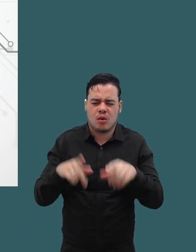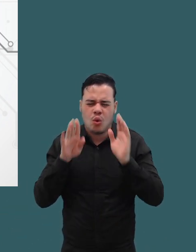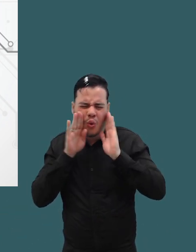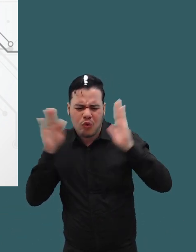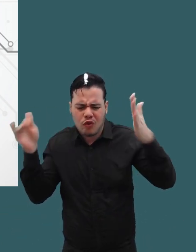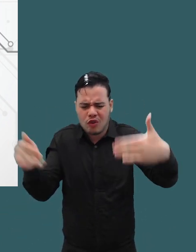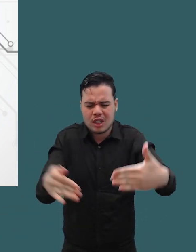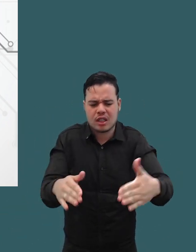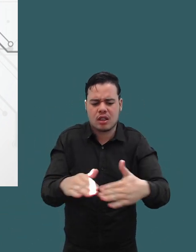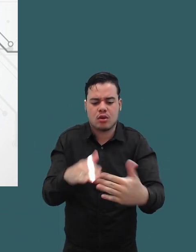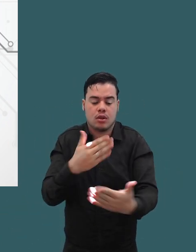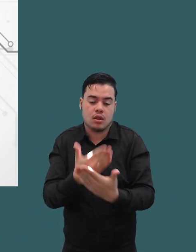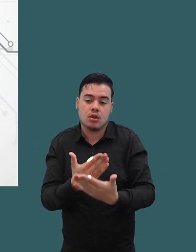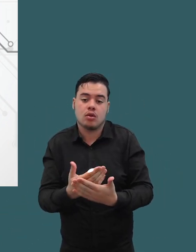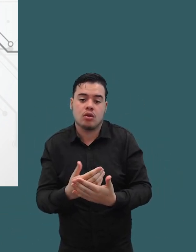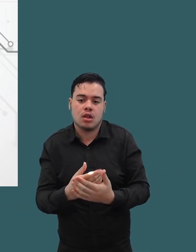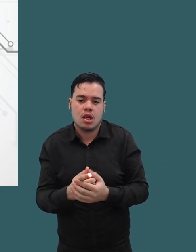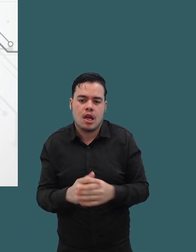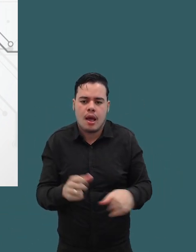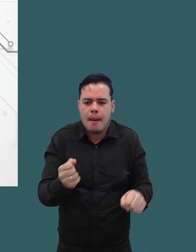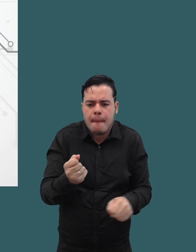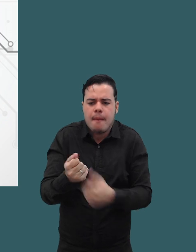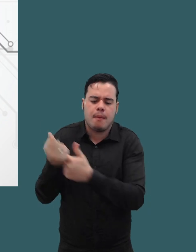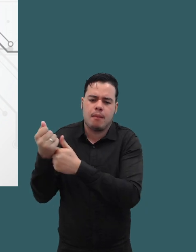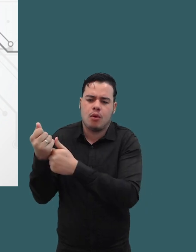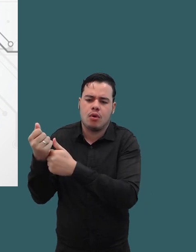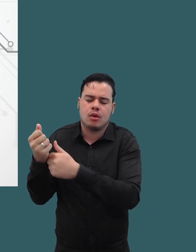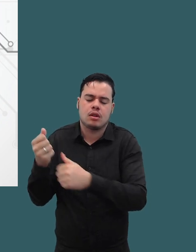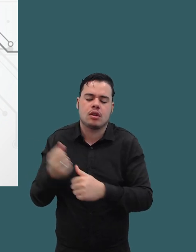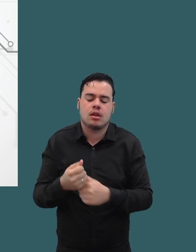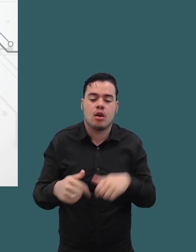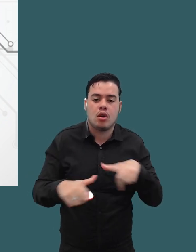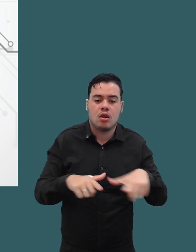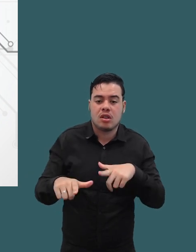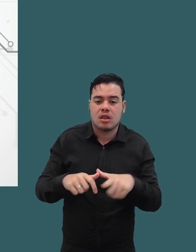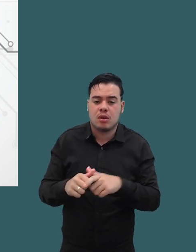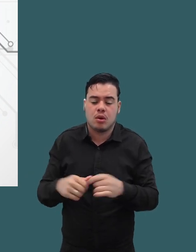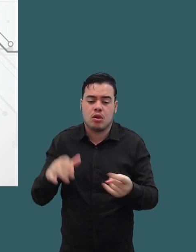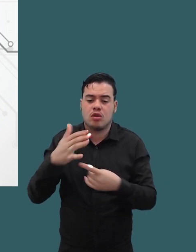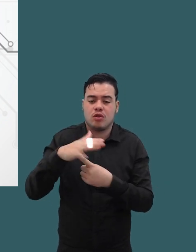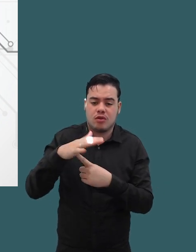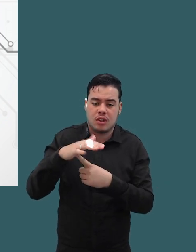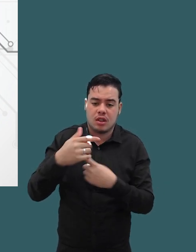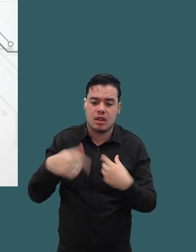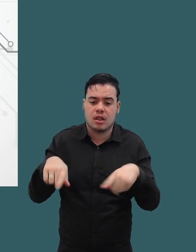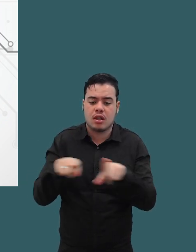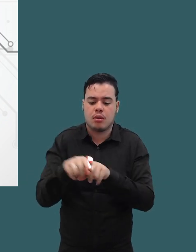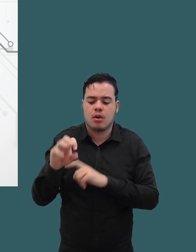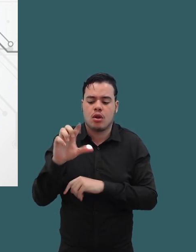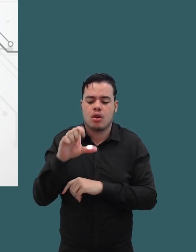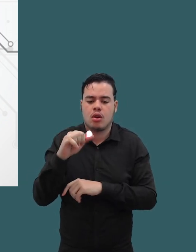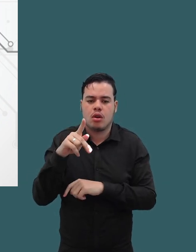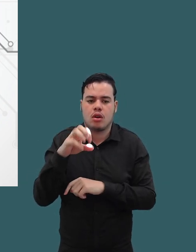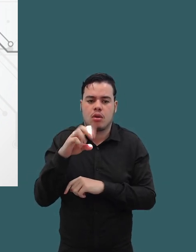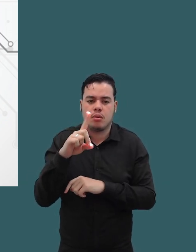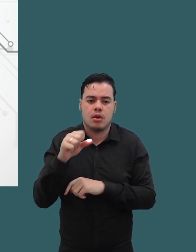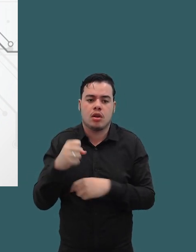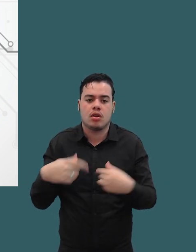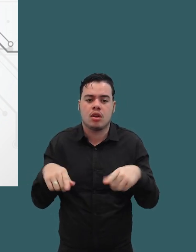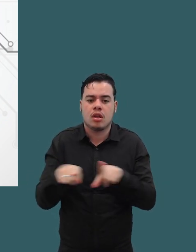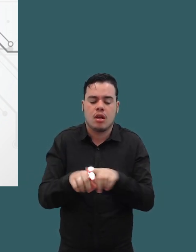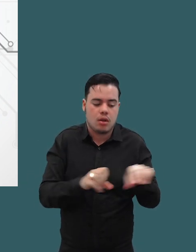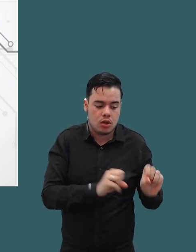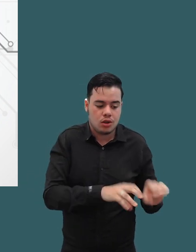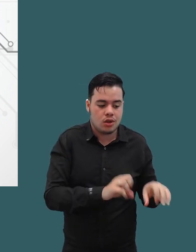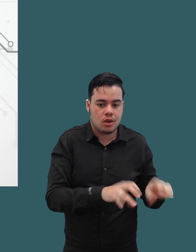escolas. Ele apoia as ações de feiras, de Olimpíadas, mas ele é também um programa de educação